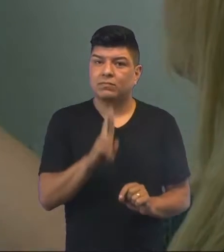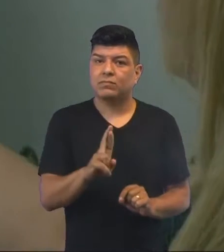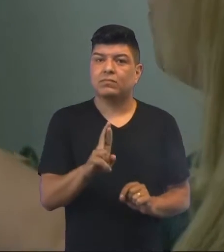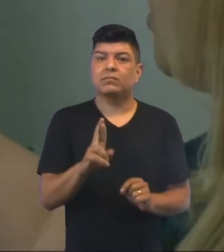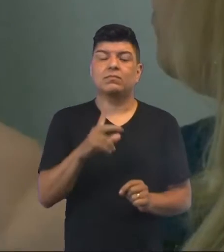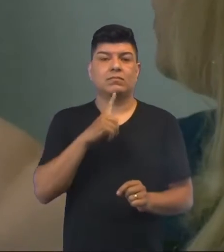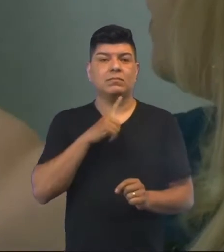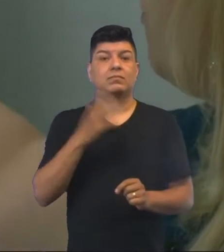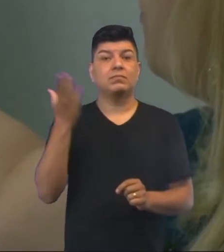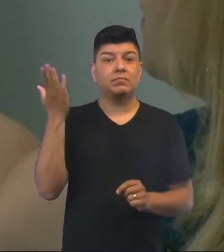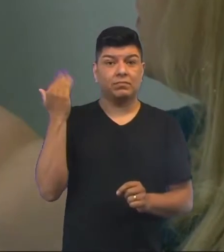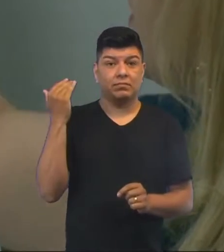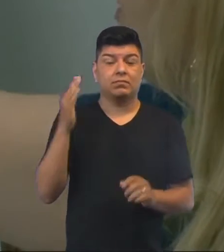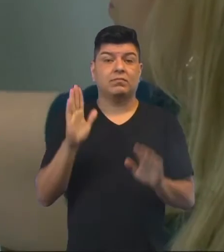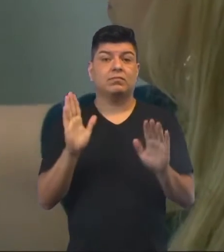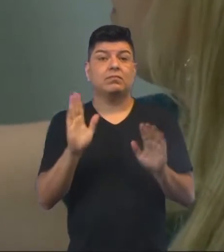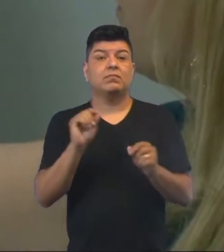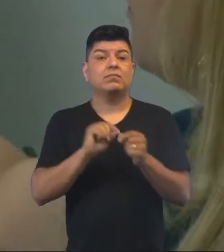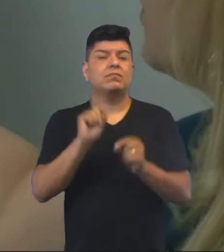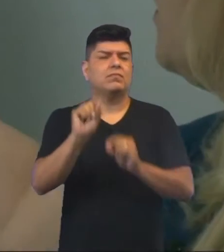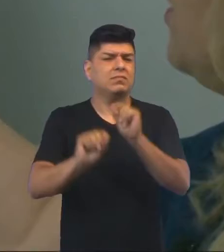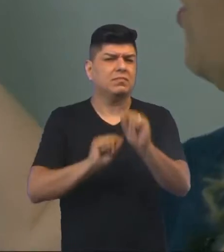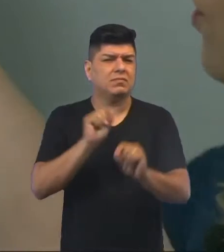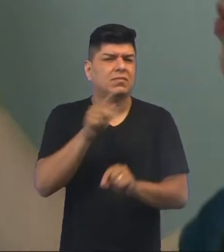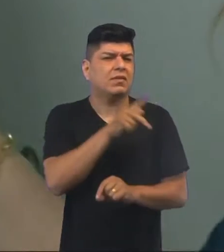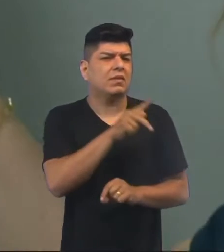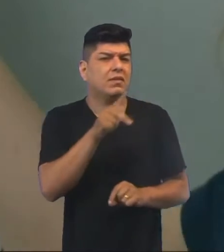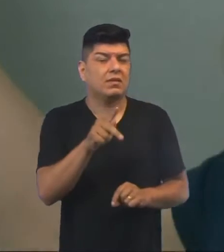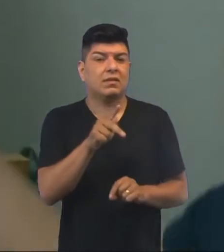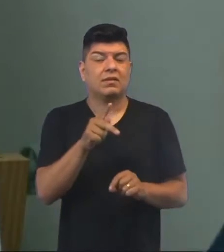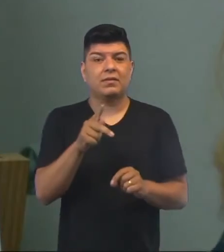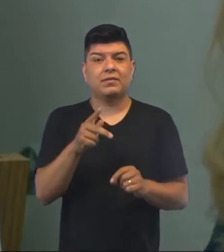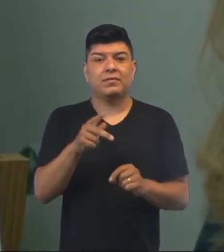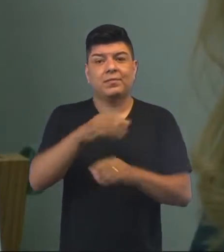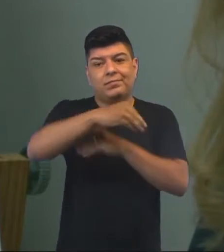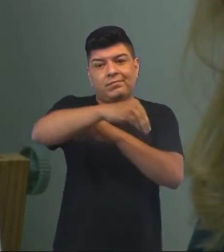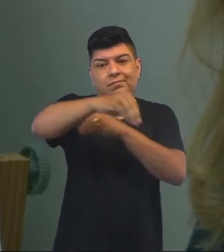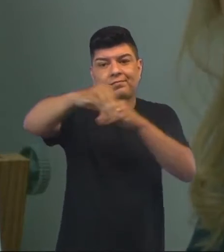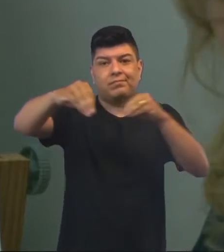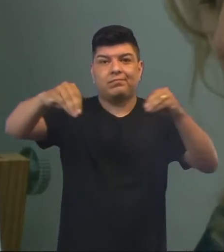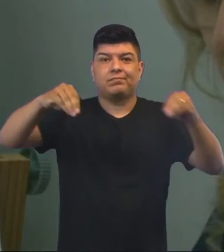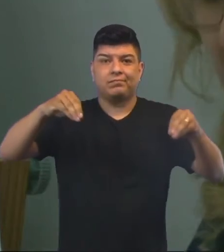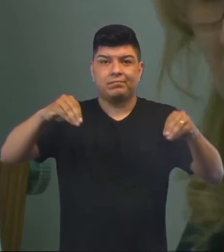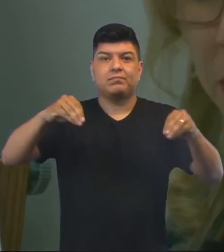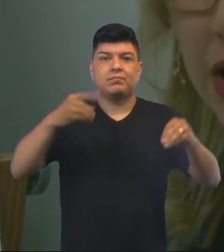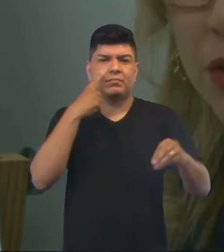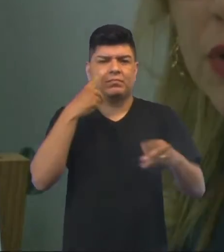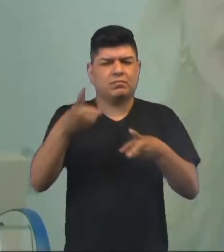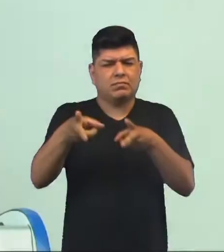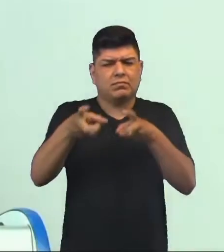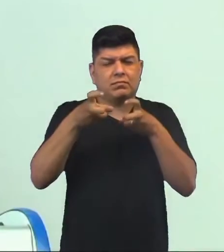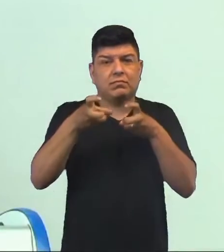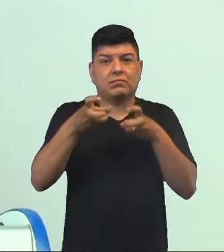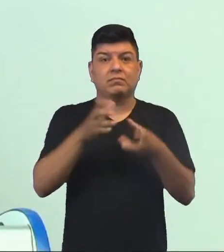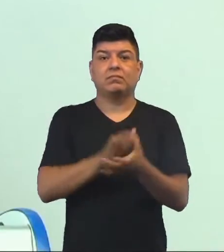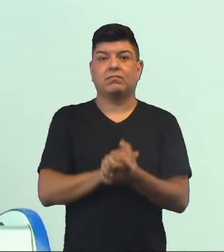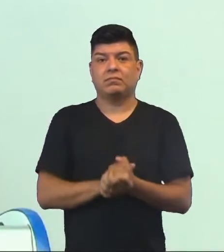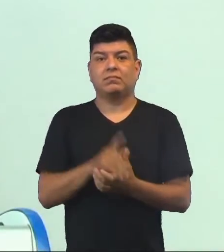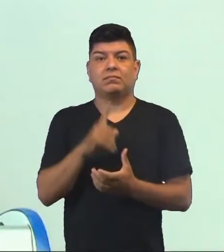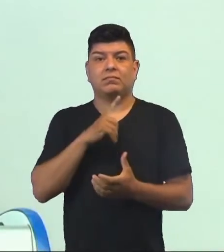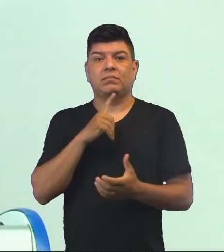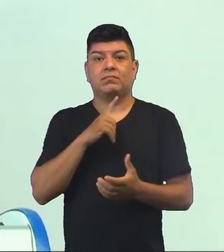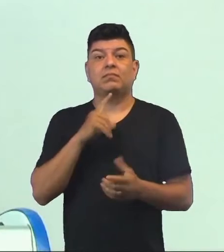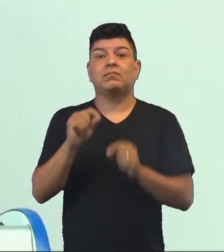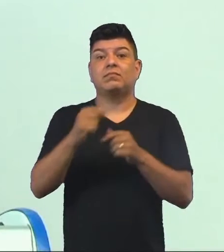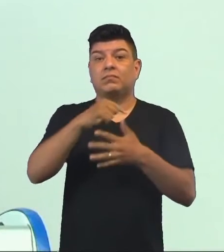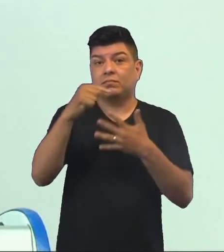que eu tinha o que que eu fiz então professora uma conta inversa vocês perceberam então aí eu tenho